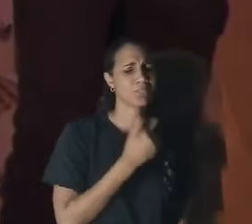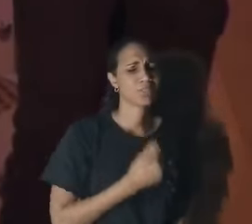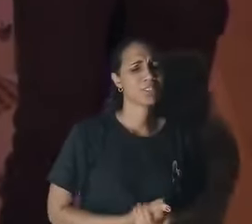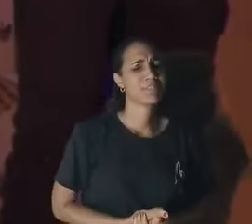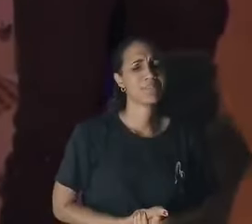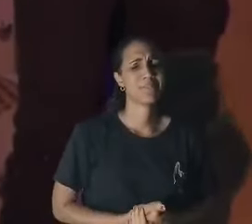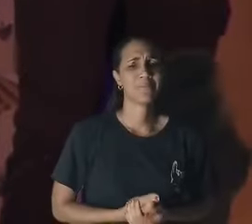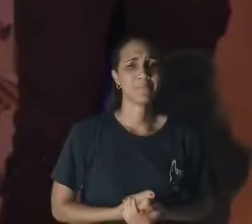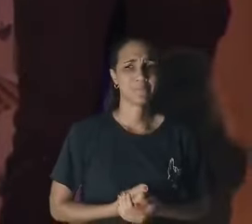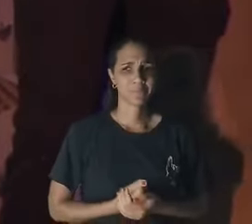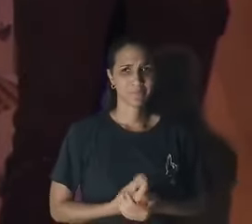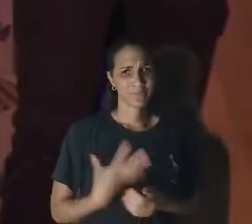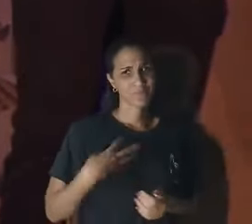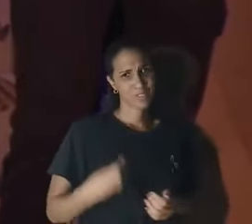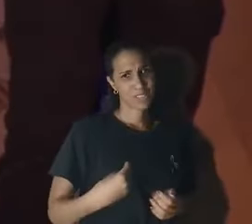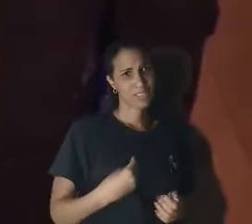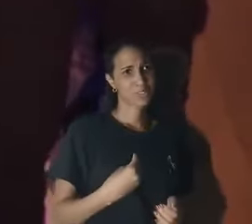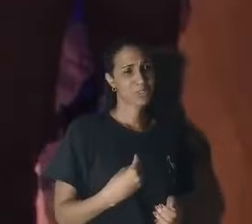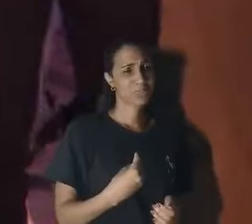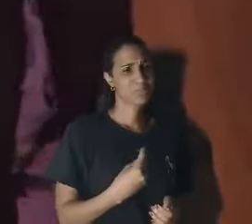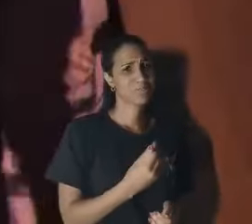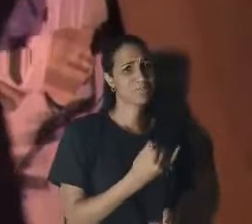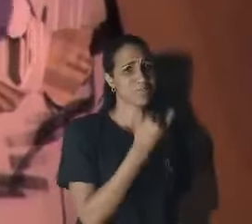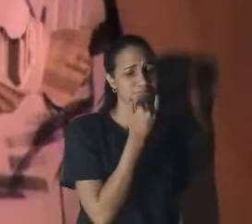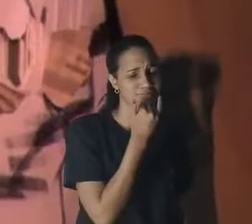Filho, vem cá, filho.